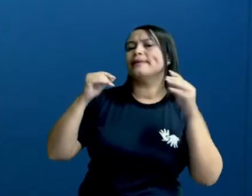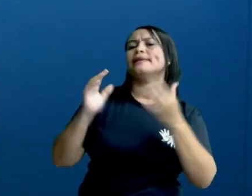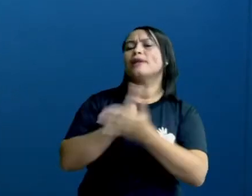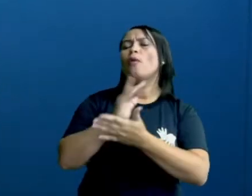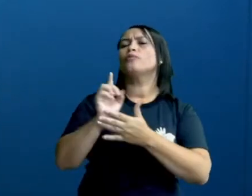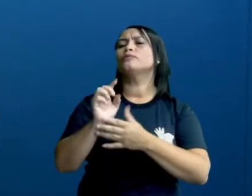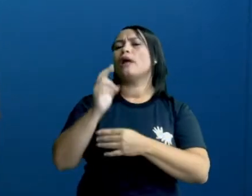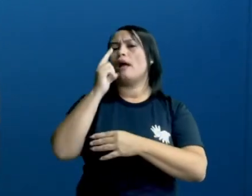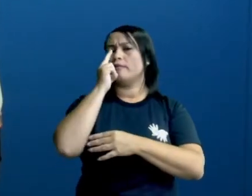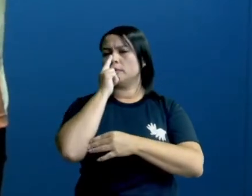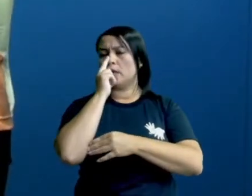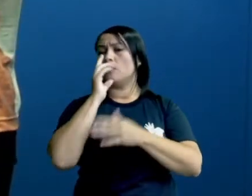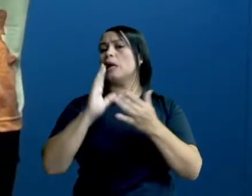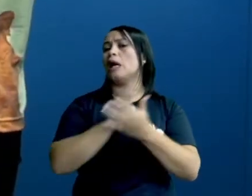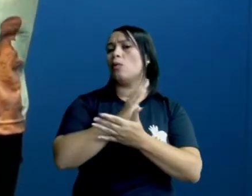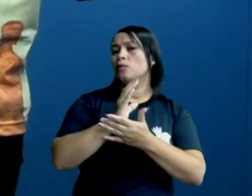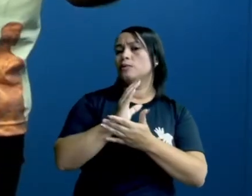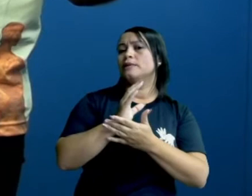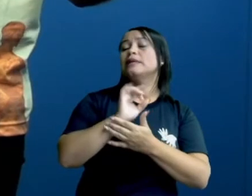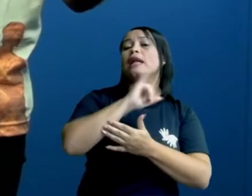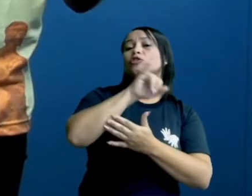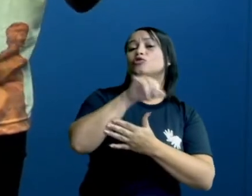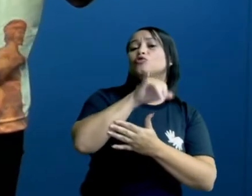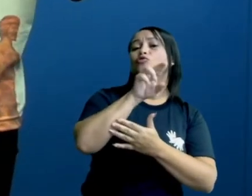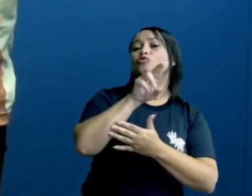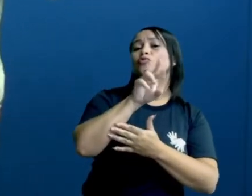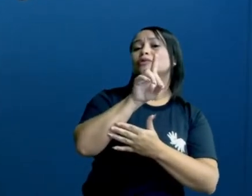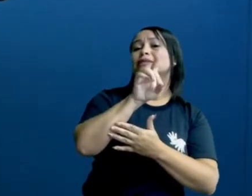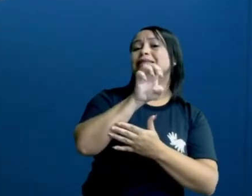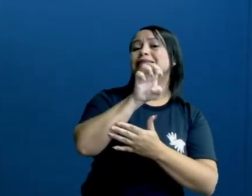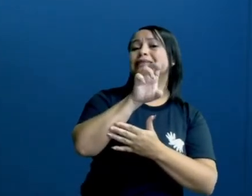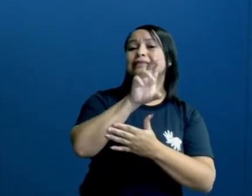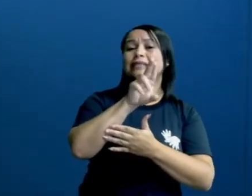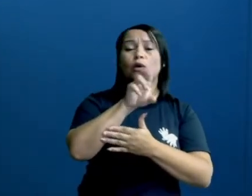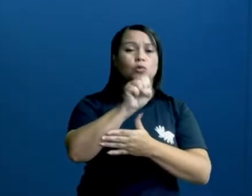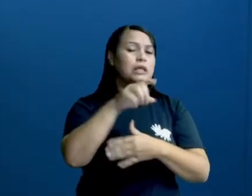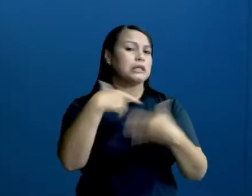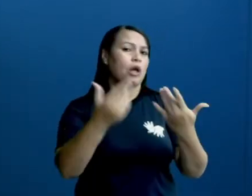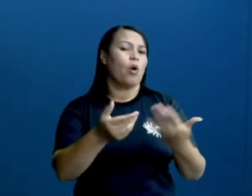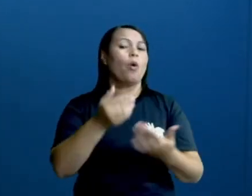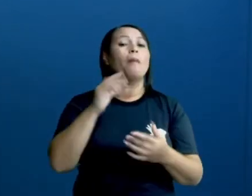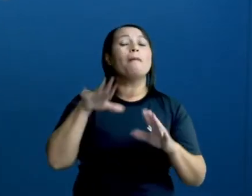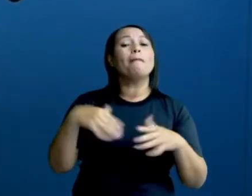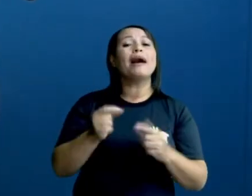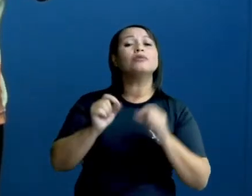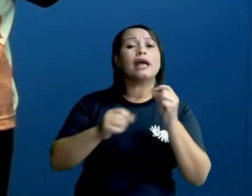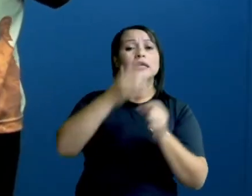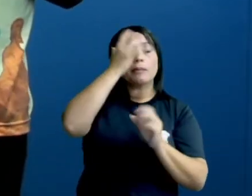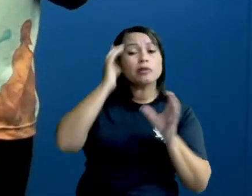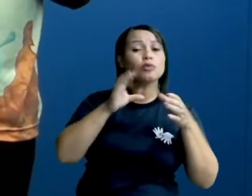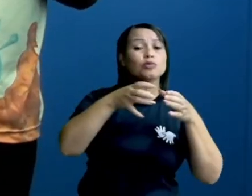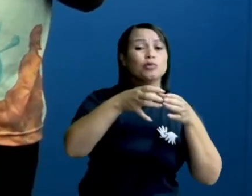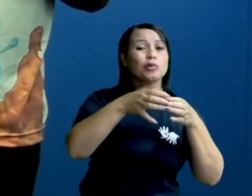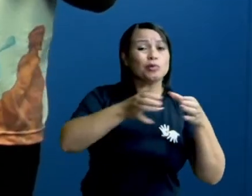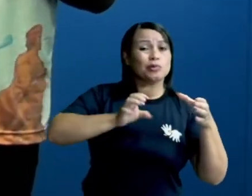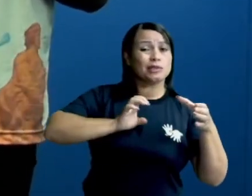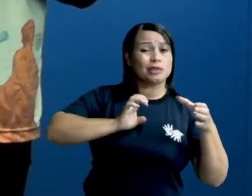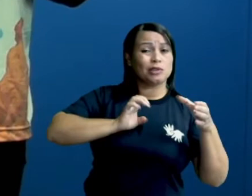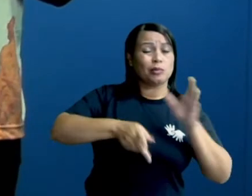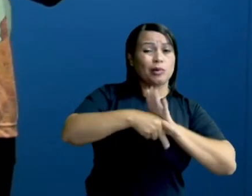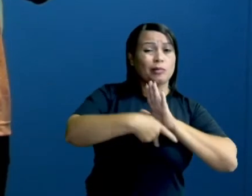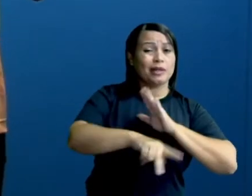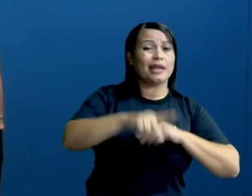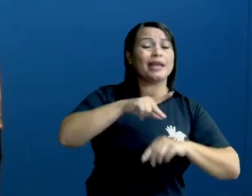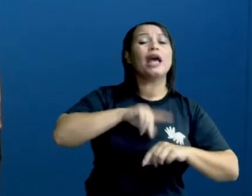eram protestantes e outros eram judeus. E eles, como católicos, os senhores de engenhos, não aceitavam dividir também, né,